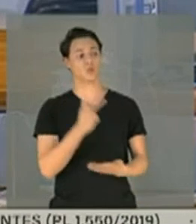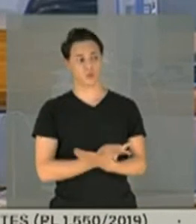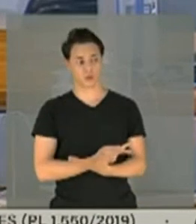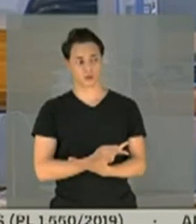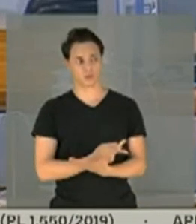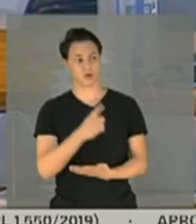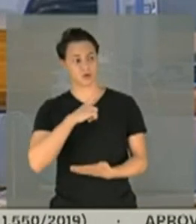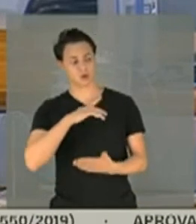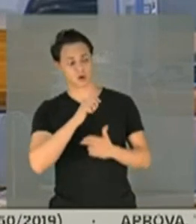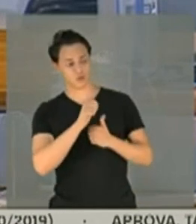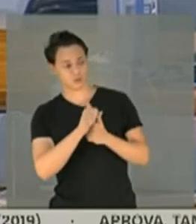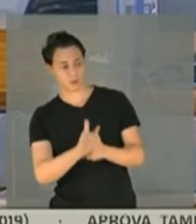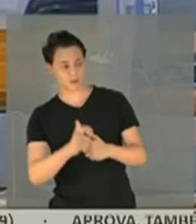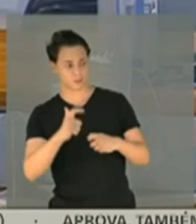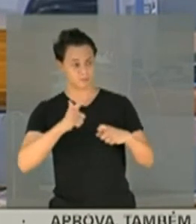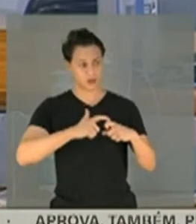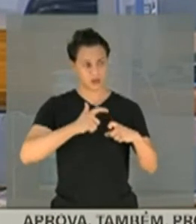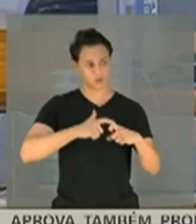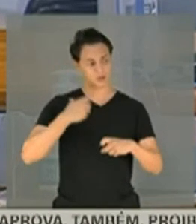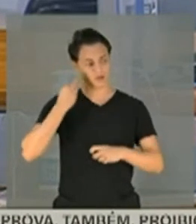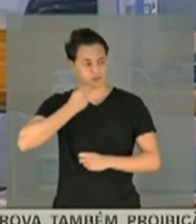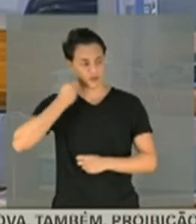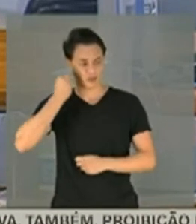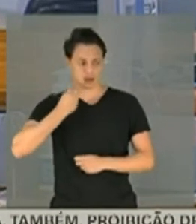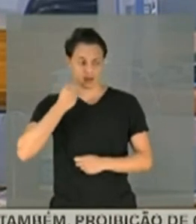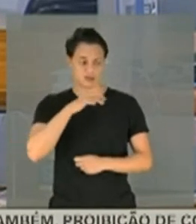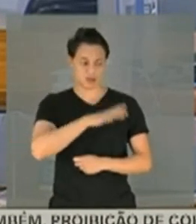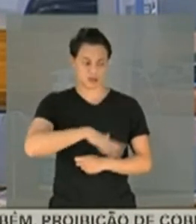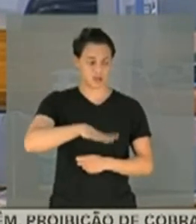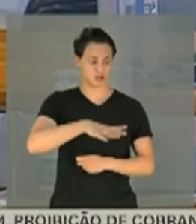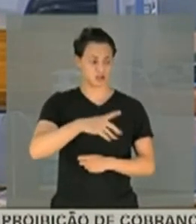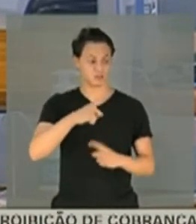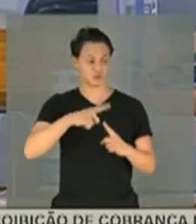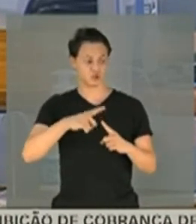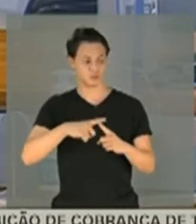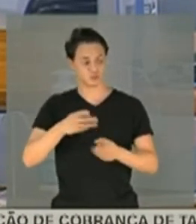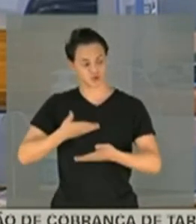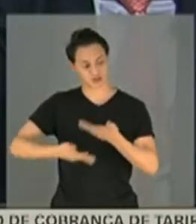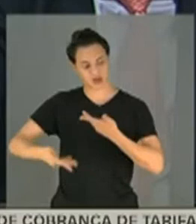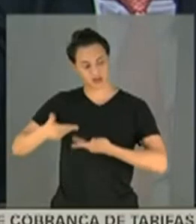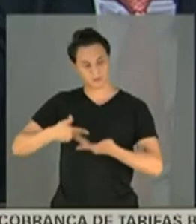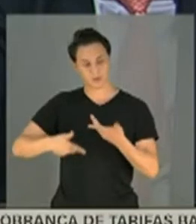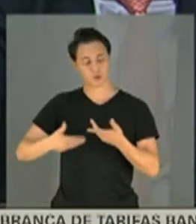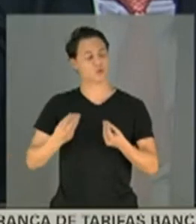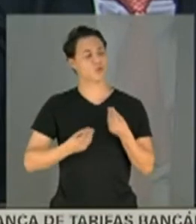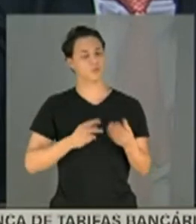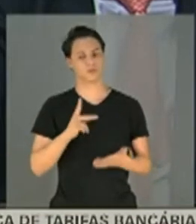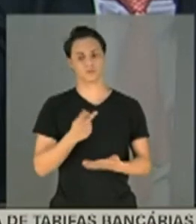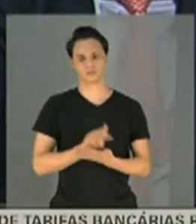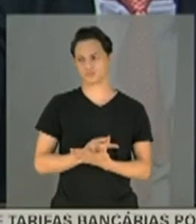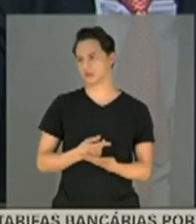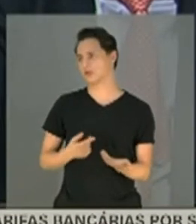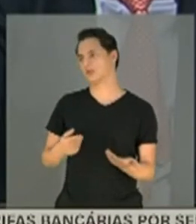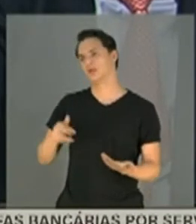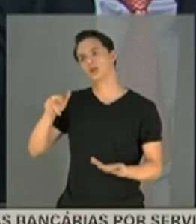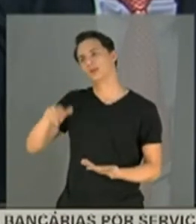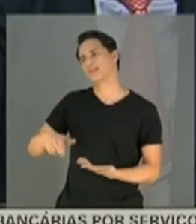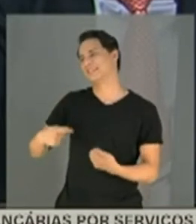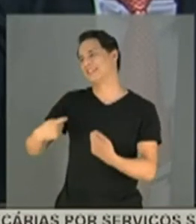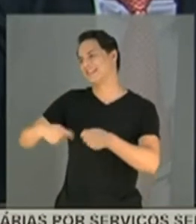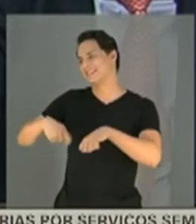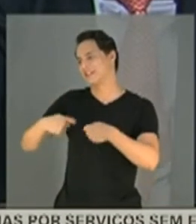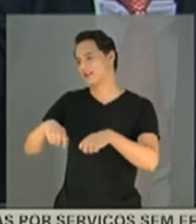Tinha acompanhamento de médicos com experiência nesse tipo de tratamento? Como é que funcionava isso? Não necessariamente